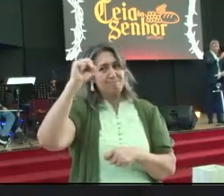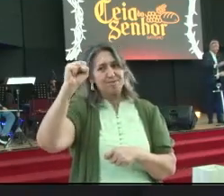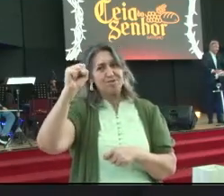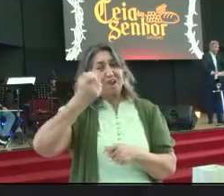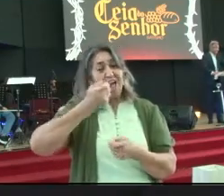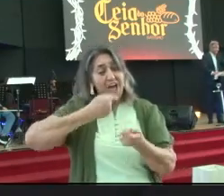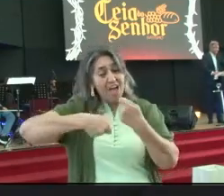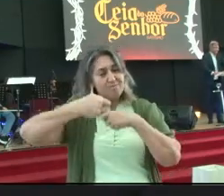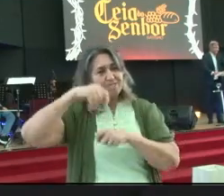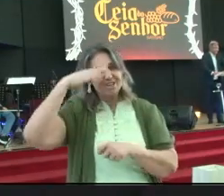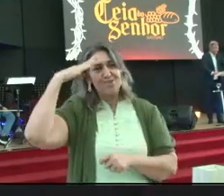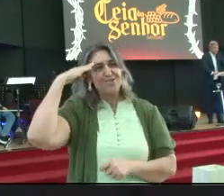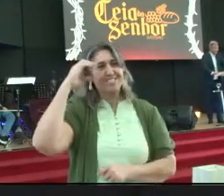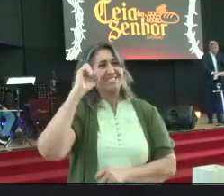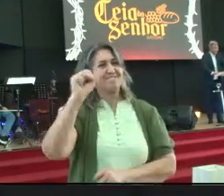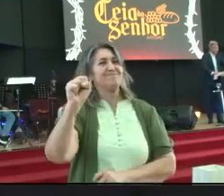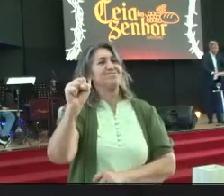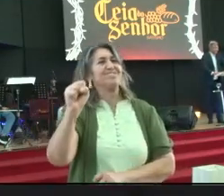sabedoria.